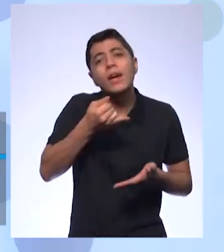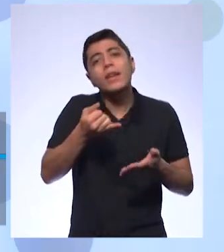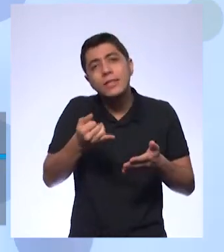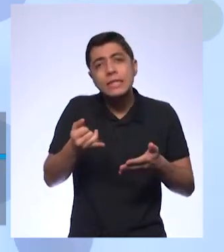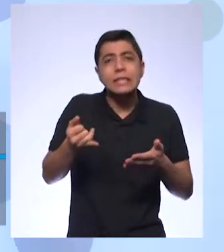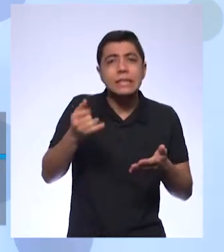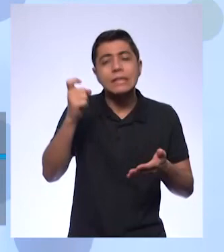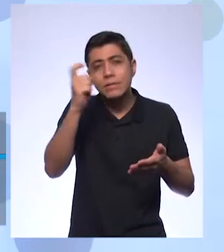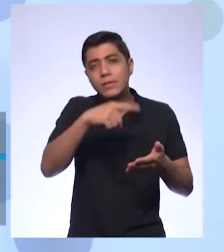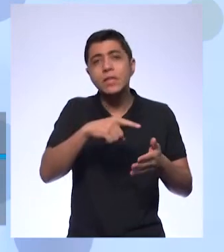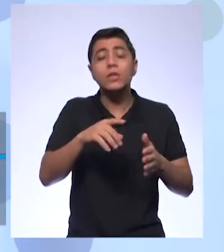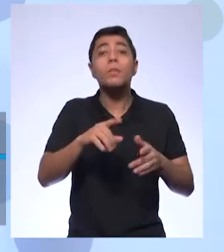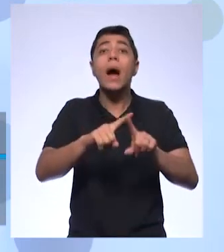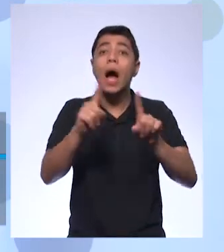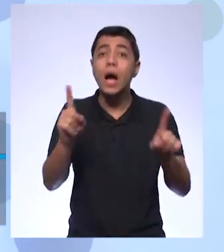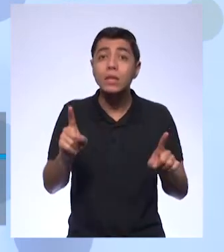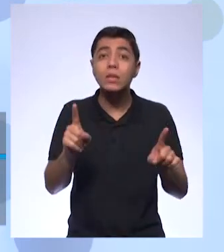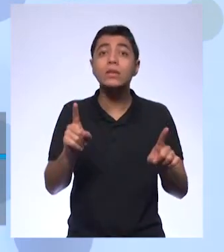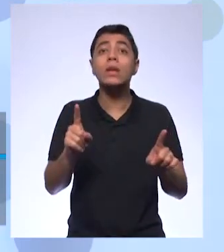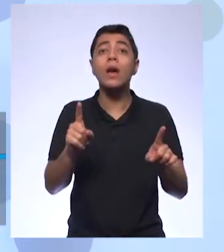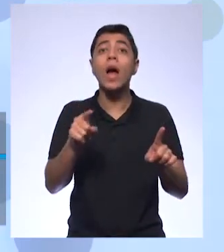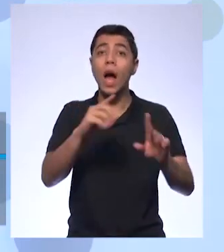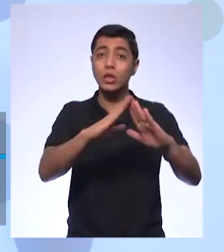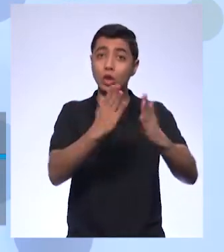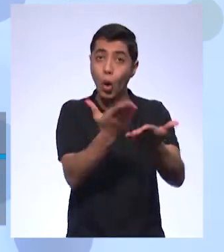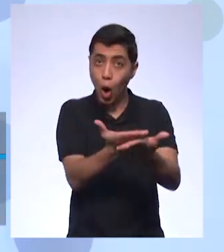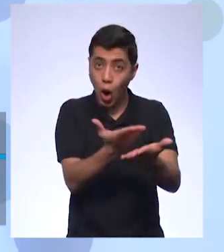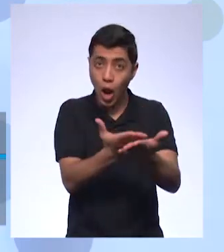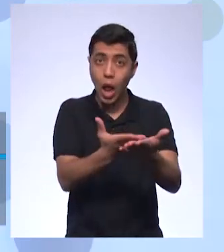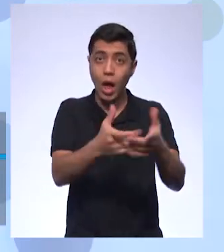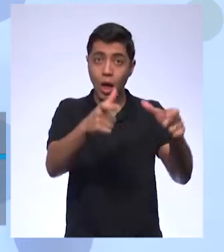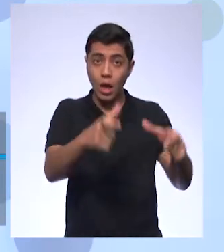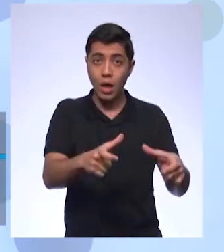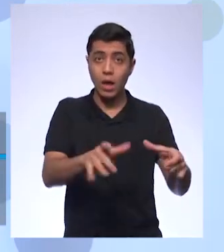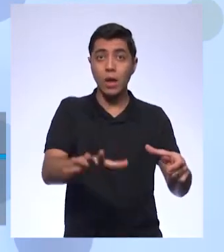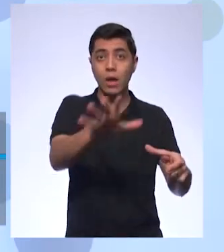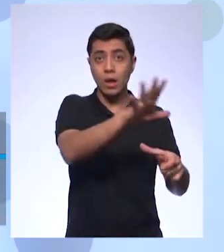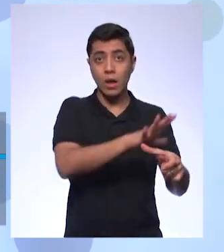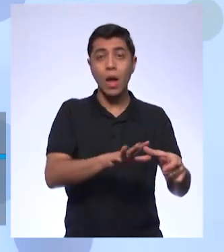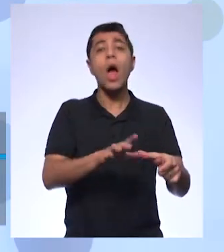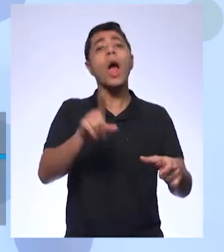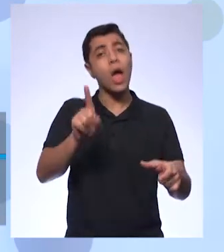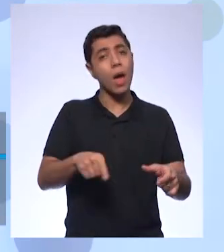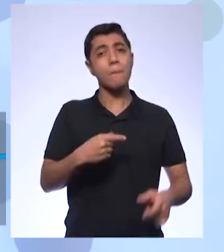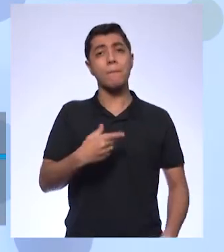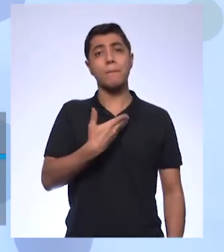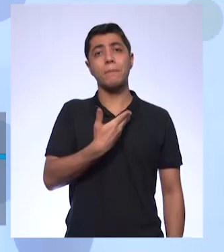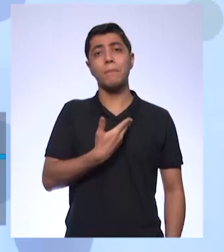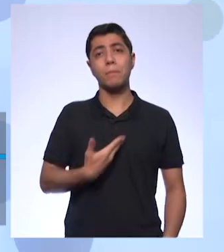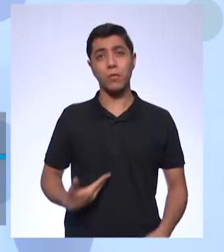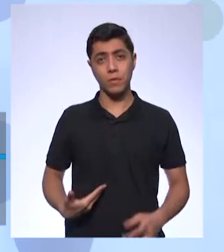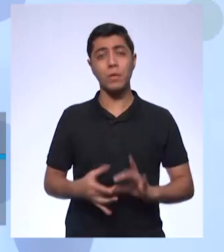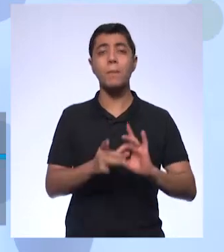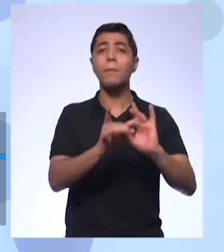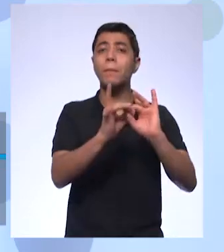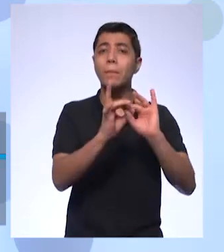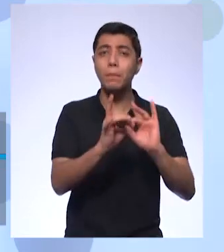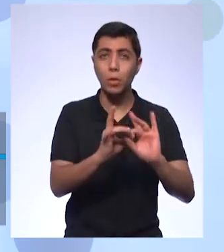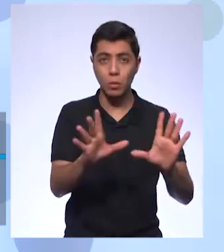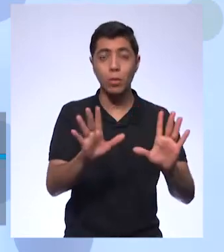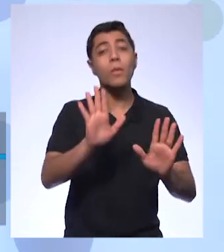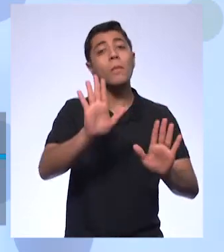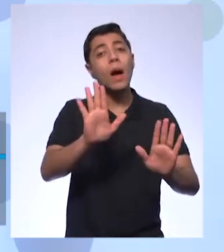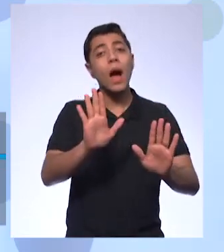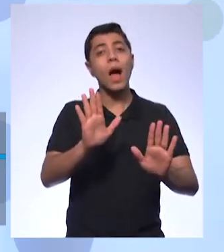ela também é um aparato que pertence, né, de uma certa maneira, como é público, a todos, mas é gerida aí pelo governo